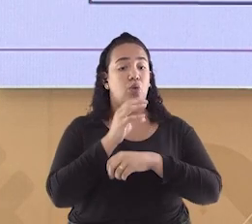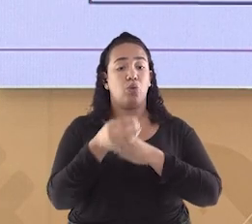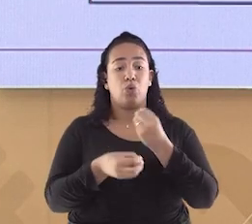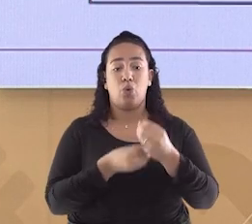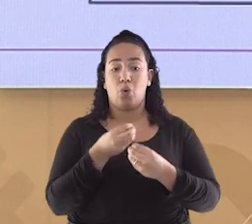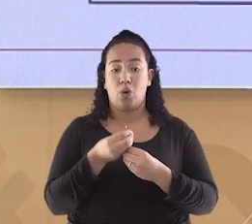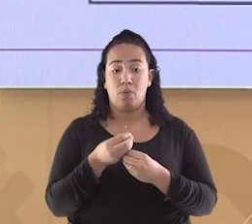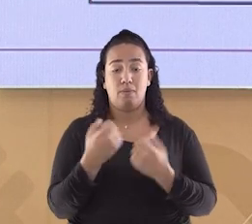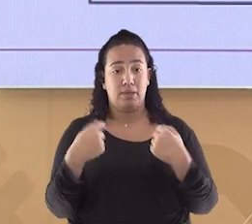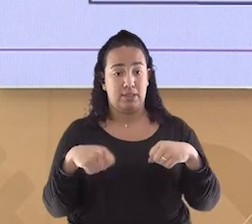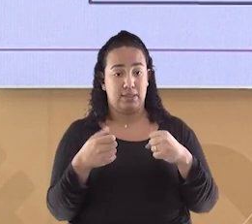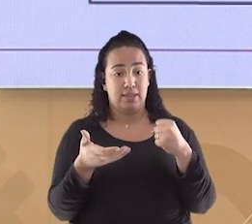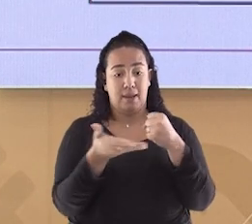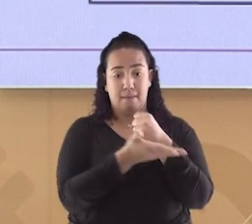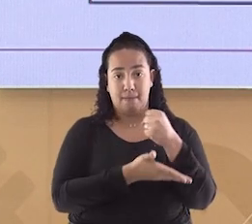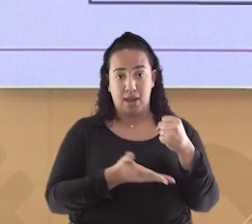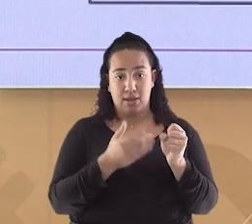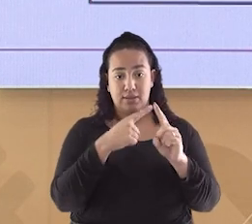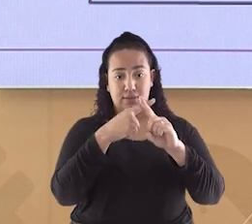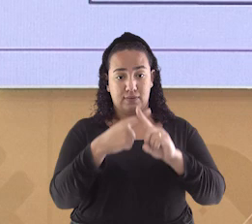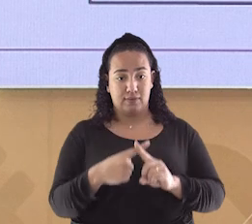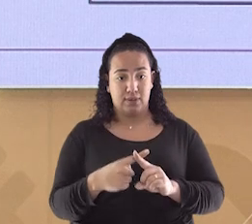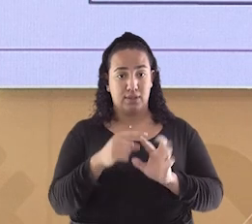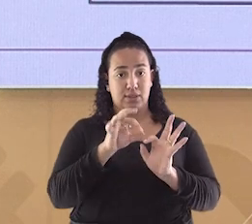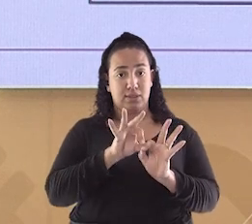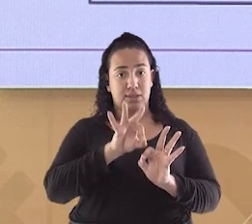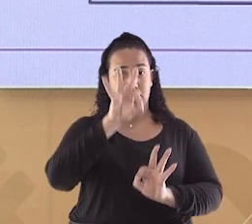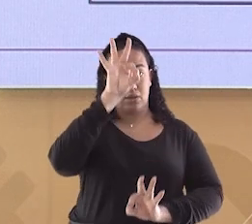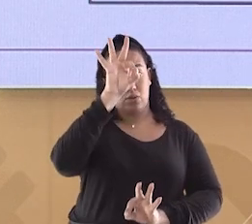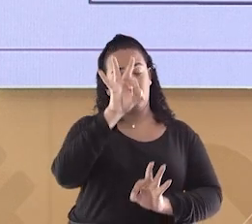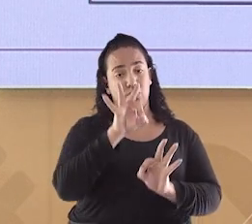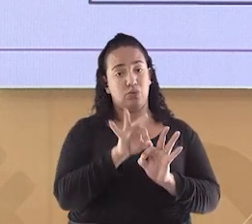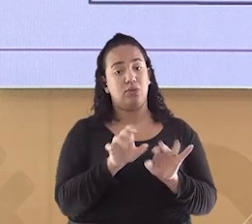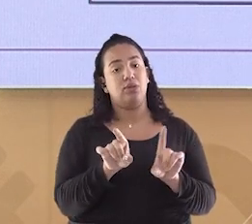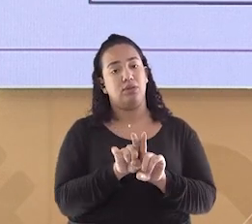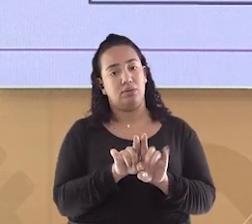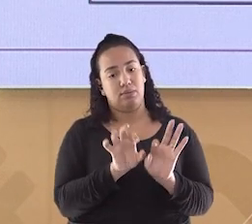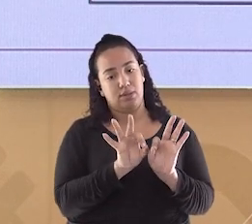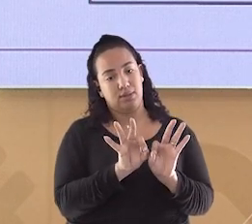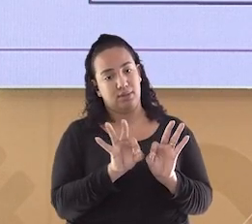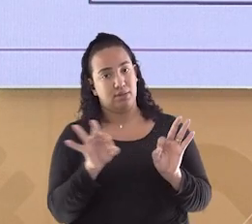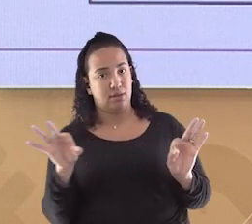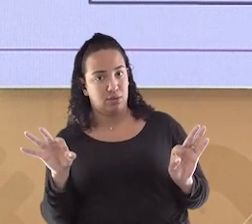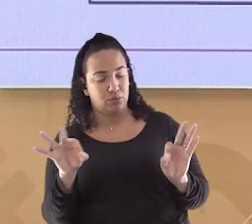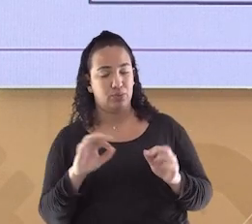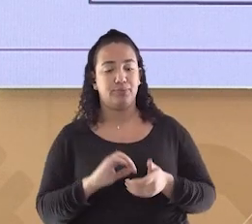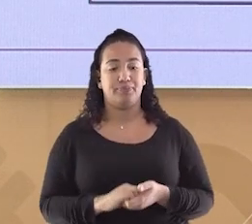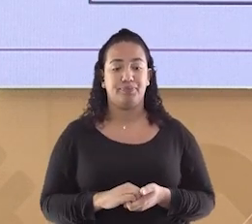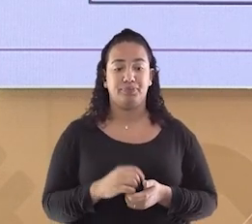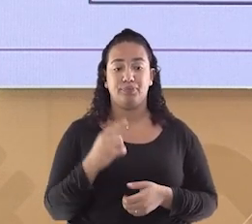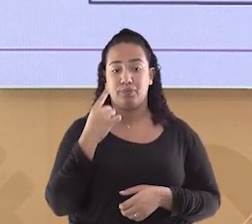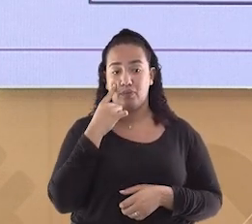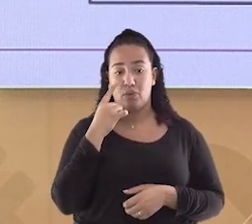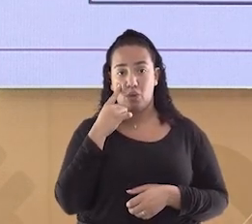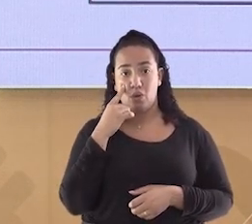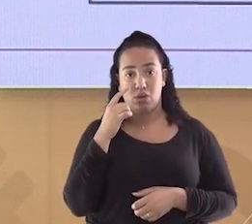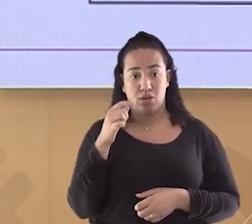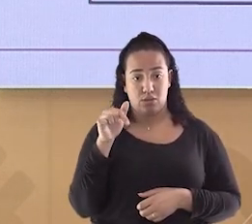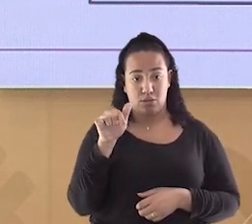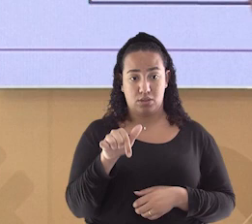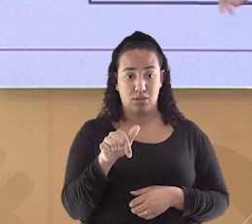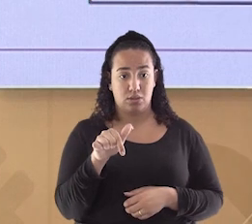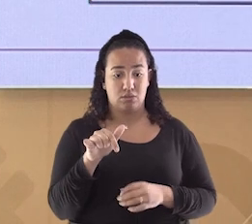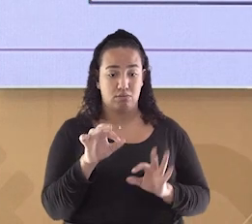cubo, devemos multiplicar a base pela altura e pela largura. E como no cubo